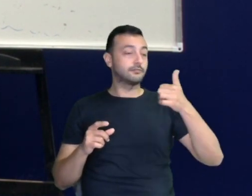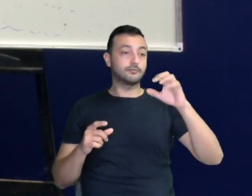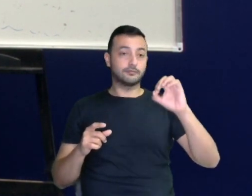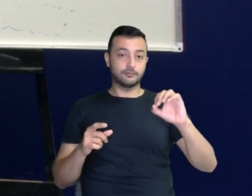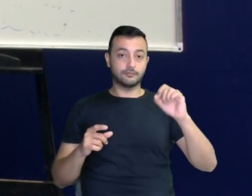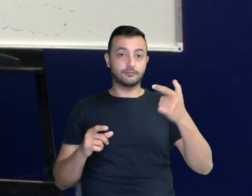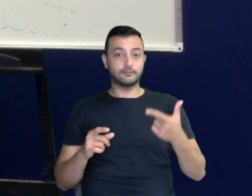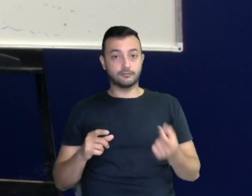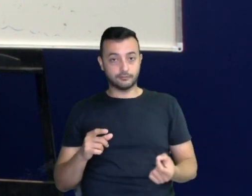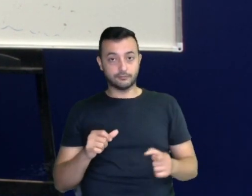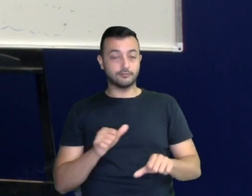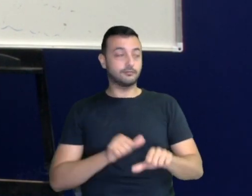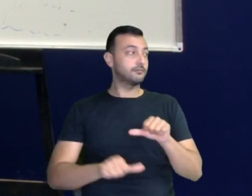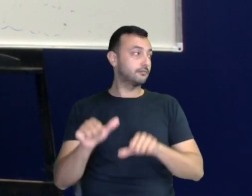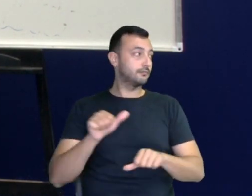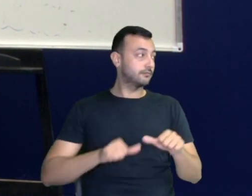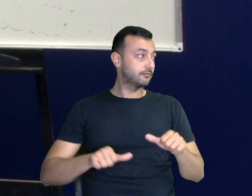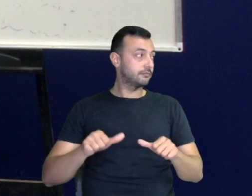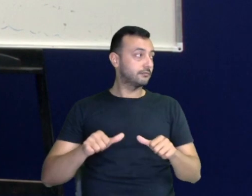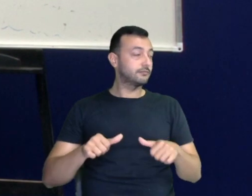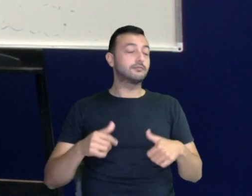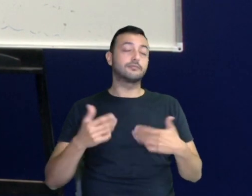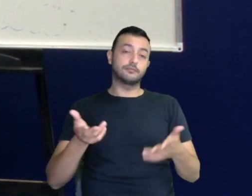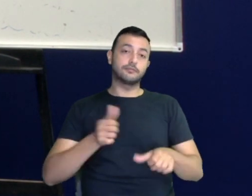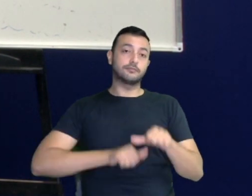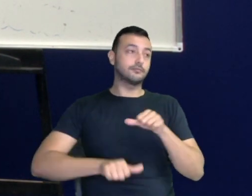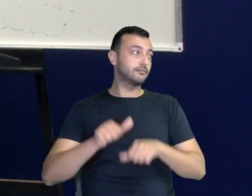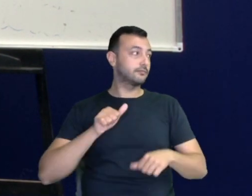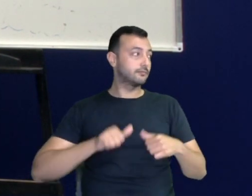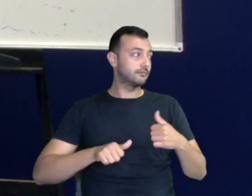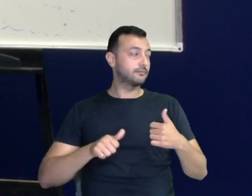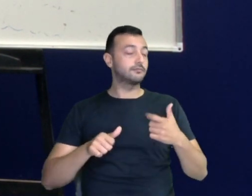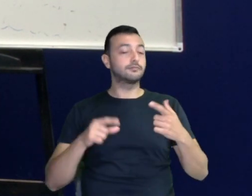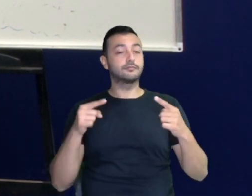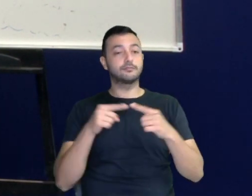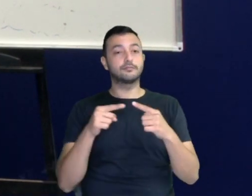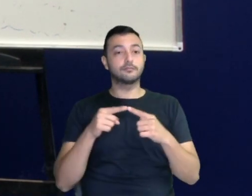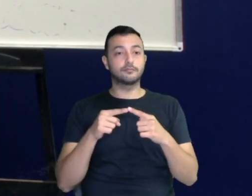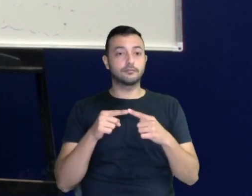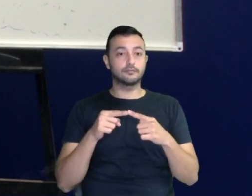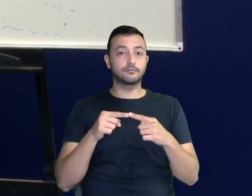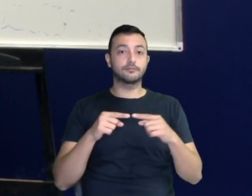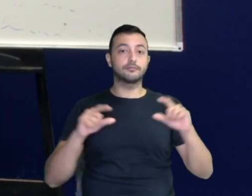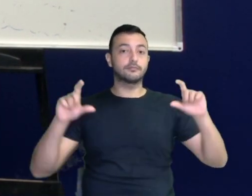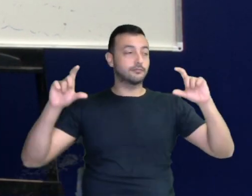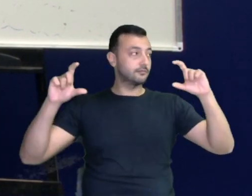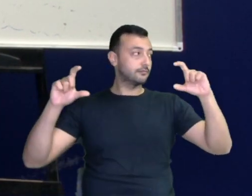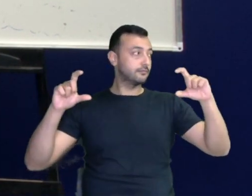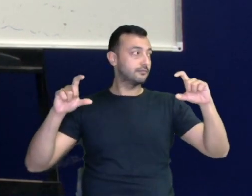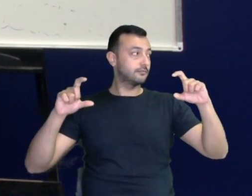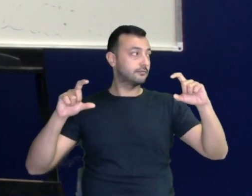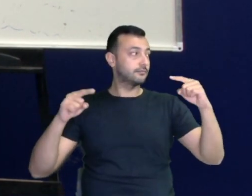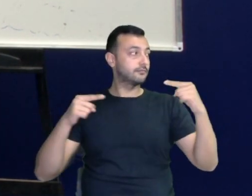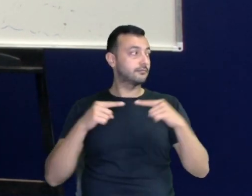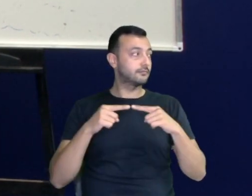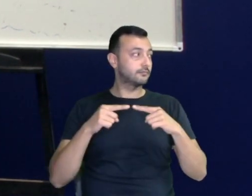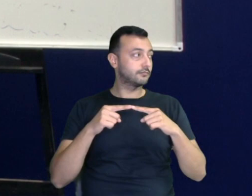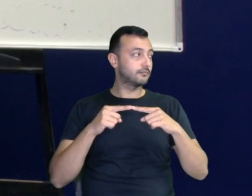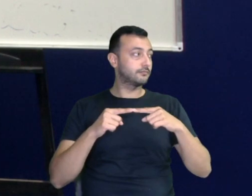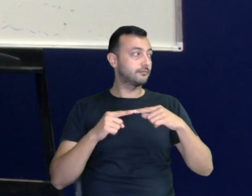20, para mudar da ordem da questão primeira que a gente fez, ó. O segmento daqui para cá está